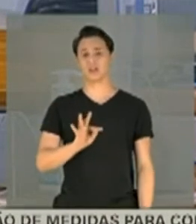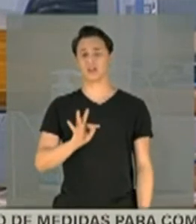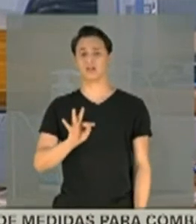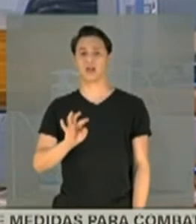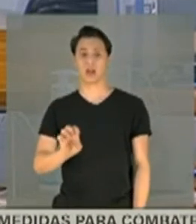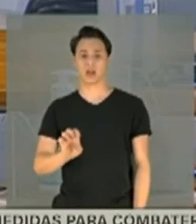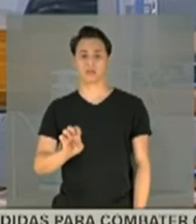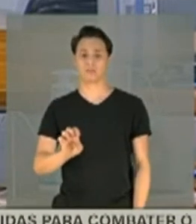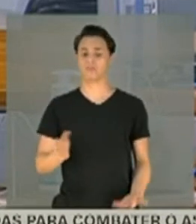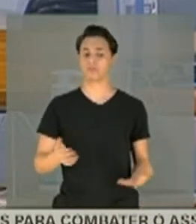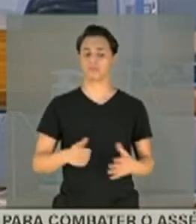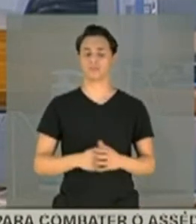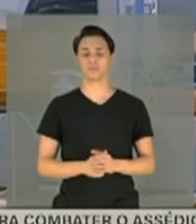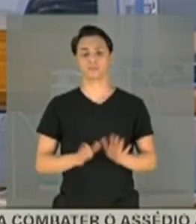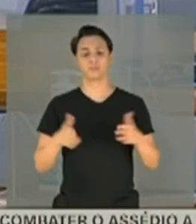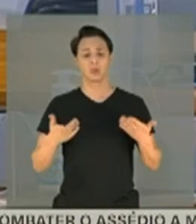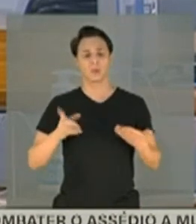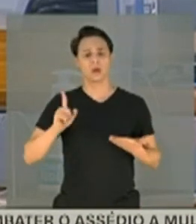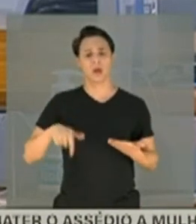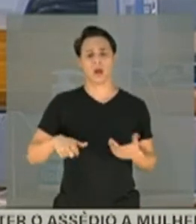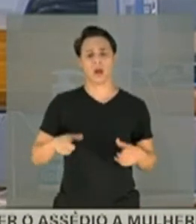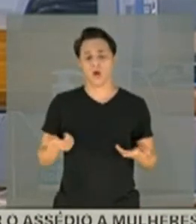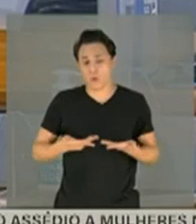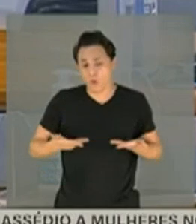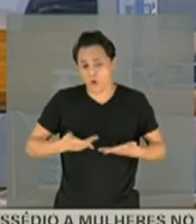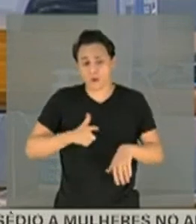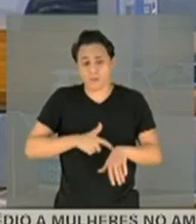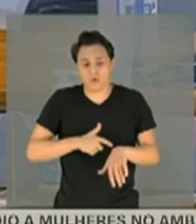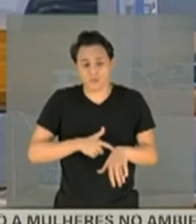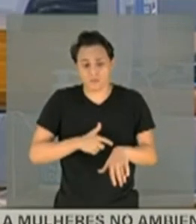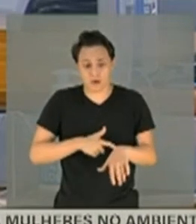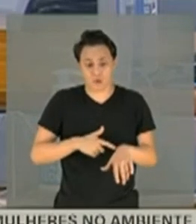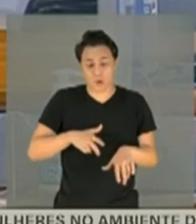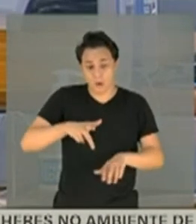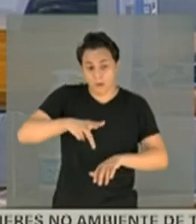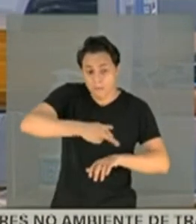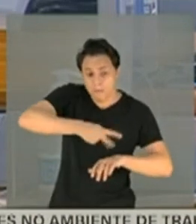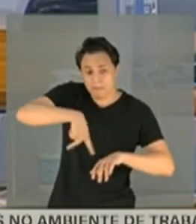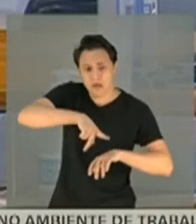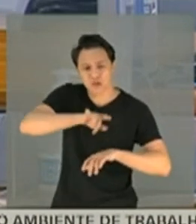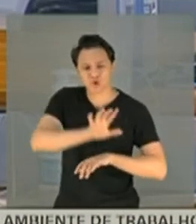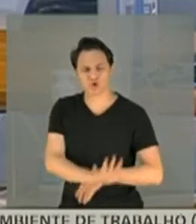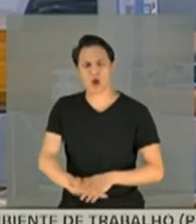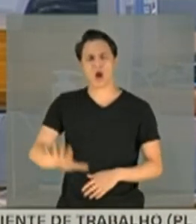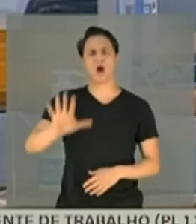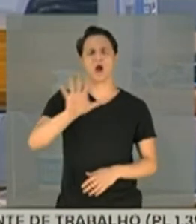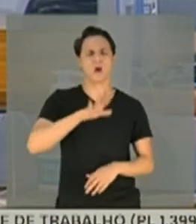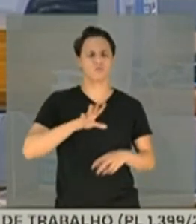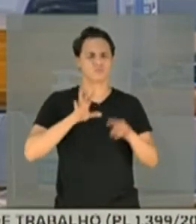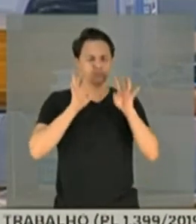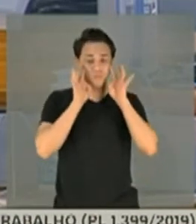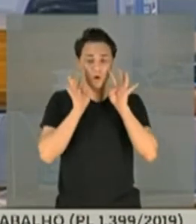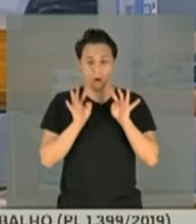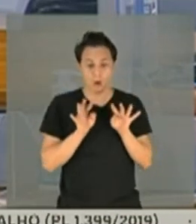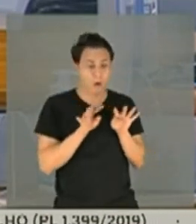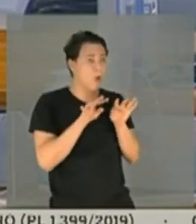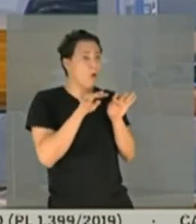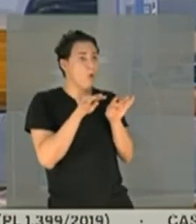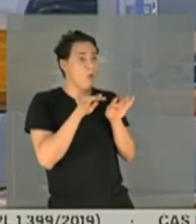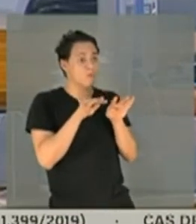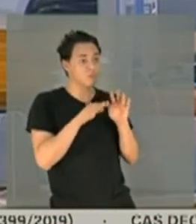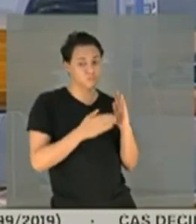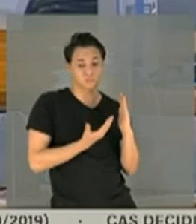muito importante. Nesse momento, os olhos do país estão voltados para a Câmara dos Deputados, para essa